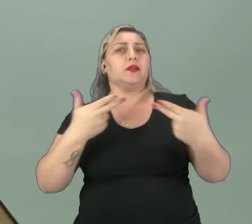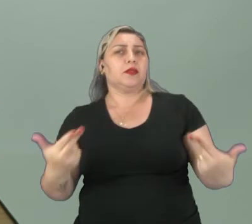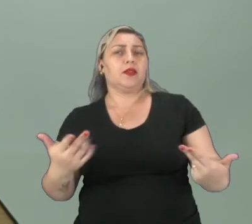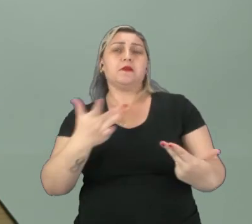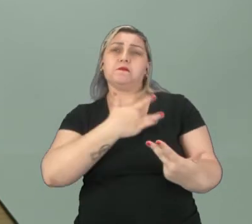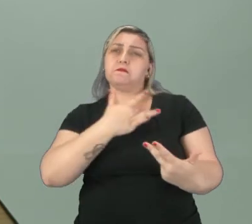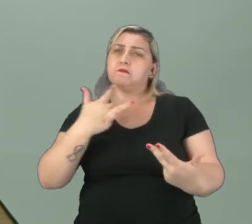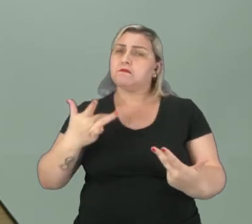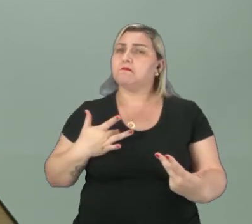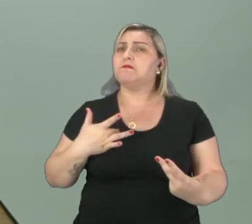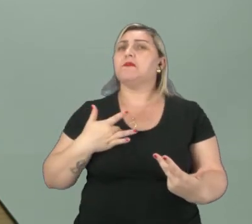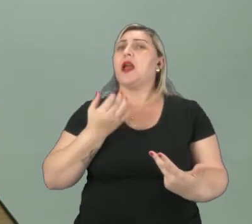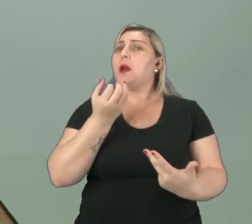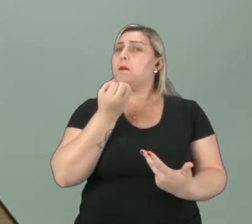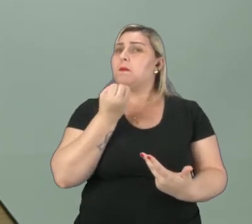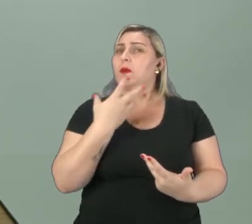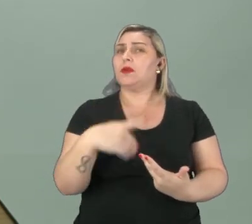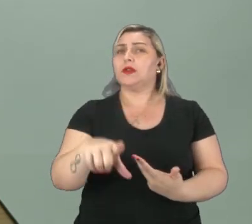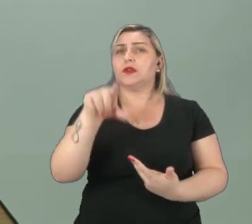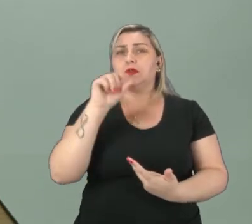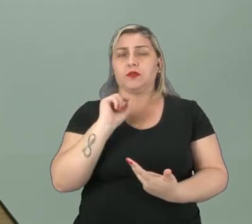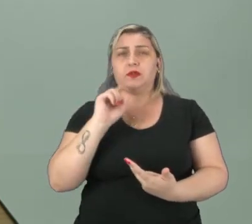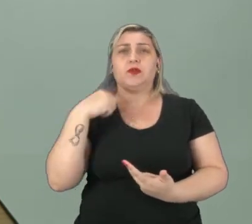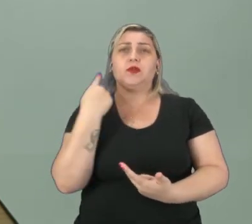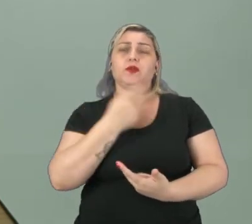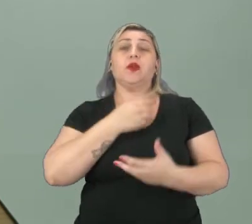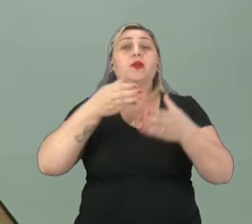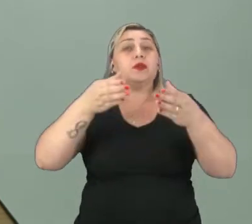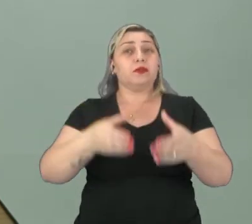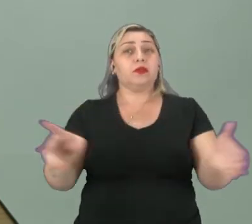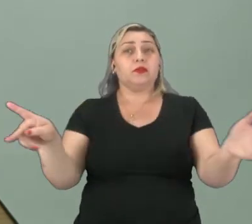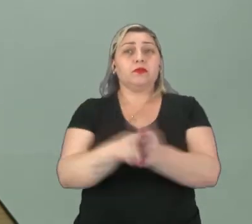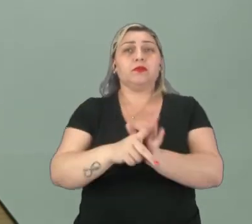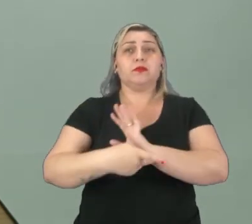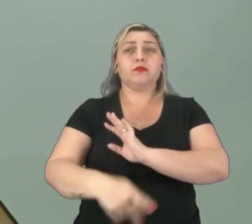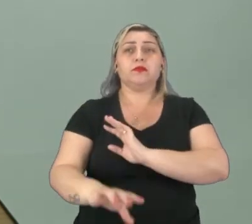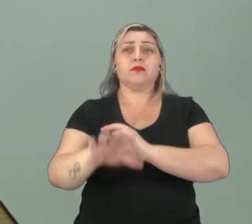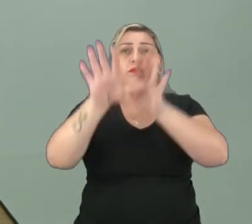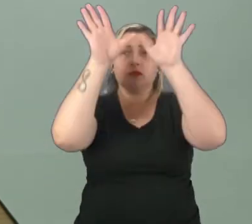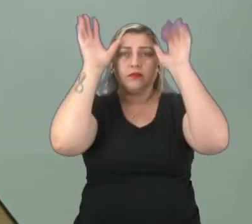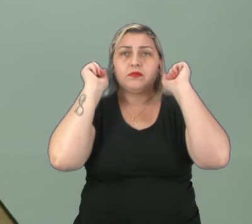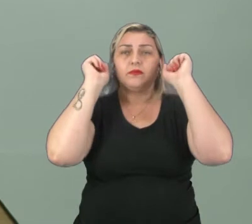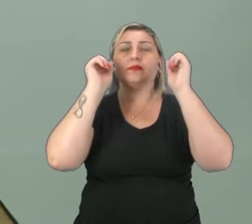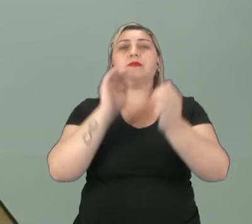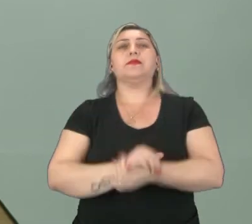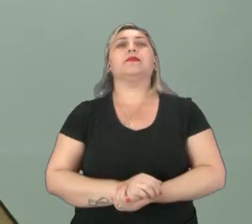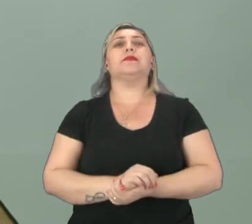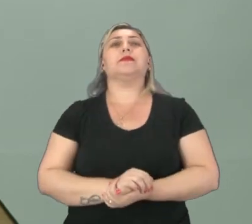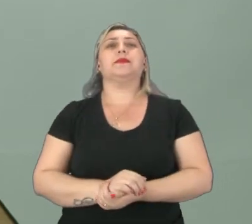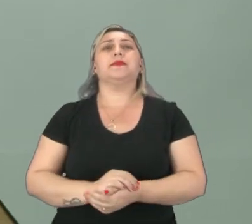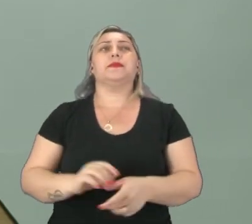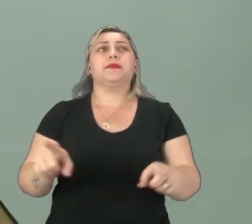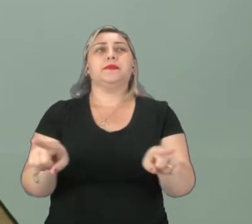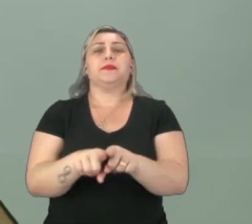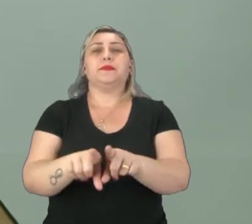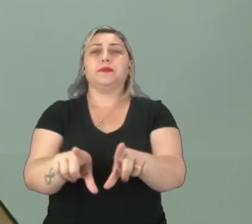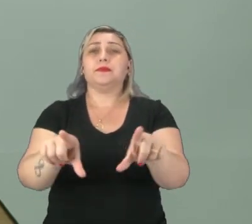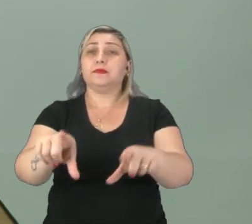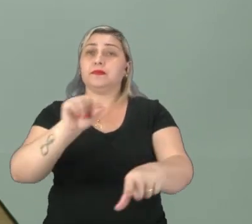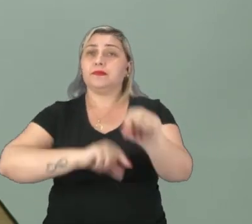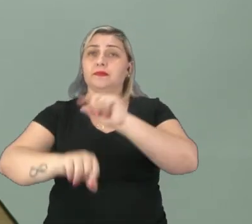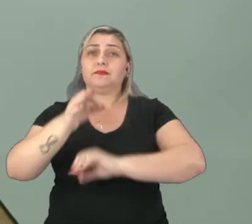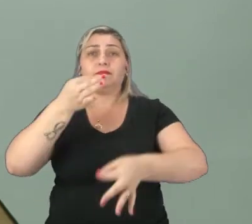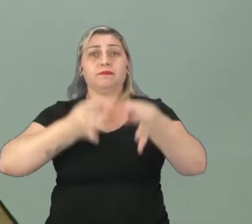os alimentos saudáveis, as boas escolhas e os nossos pratos típicos da nossa região, né? Que, quando também escolhidos da